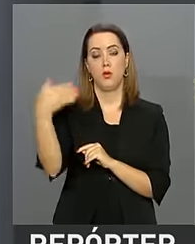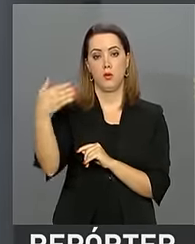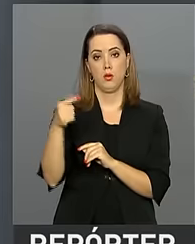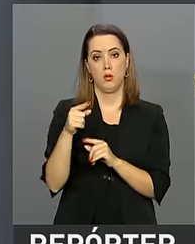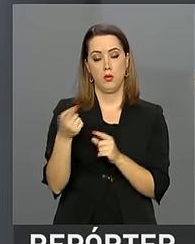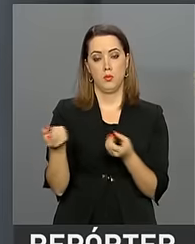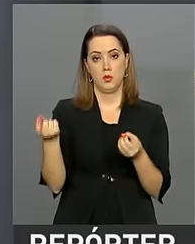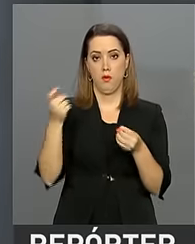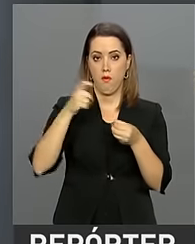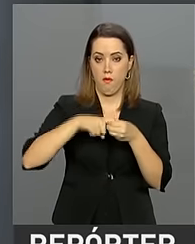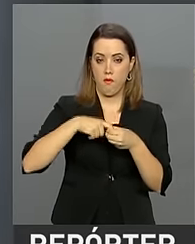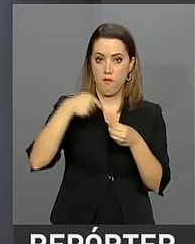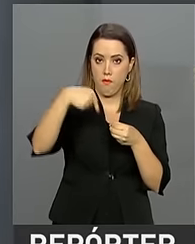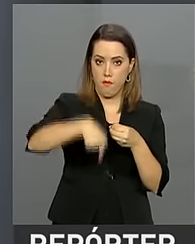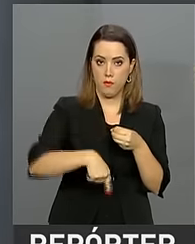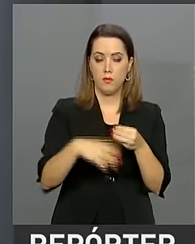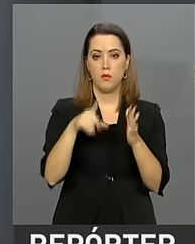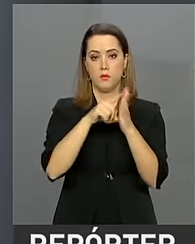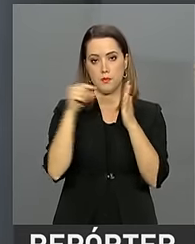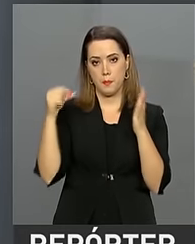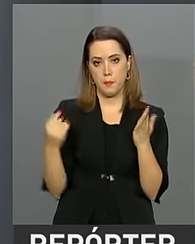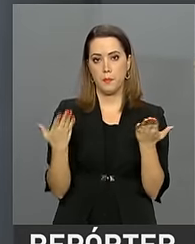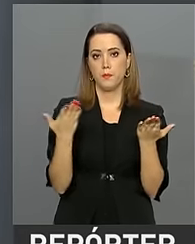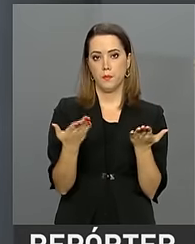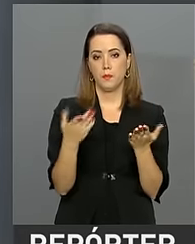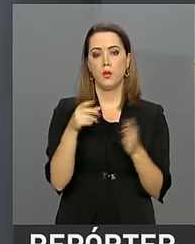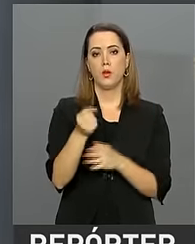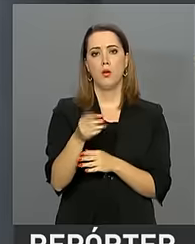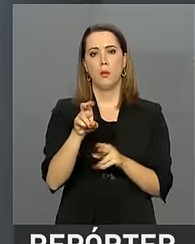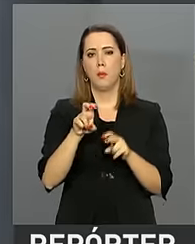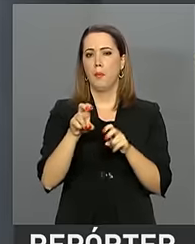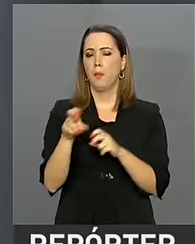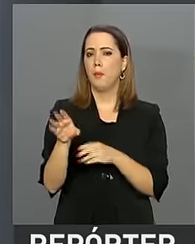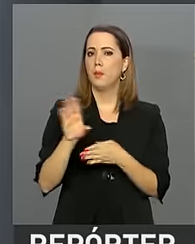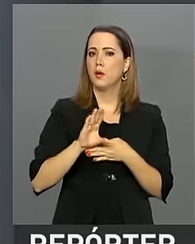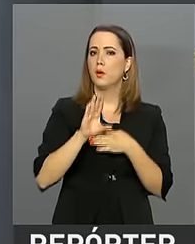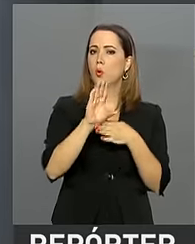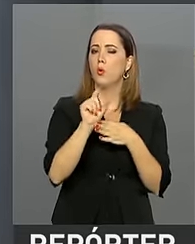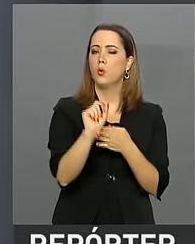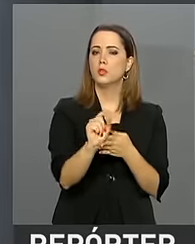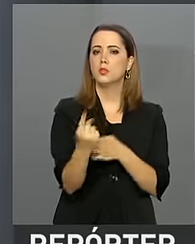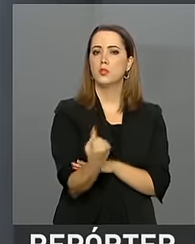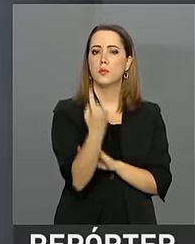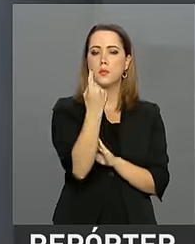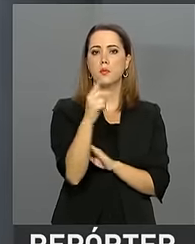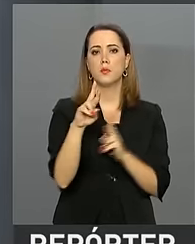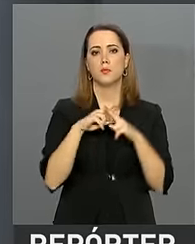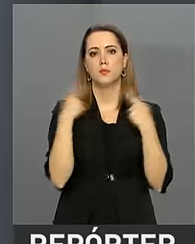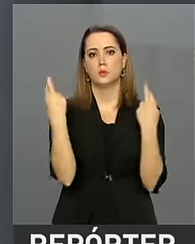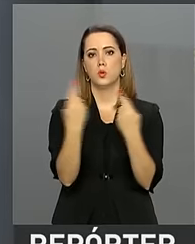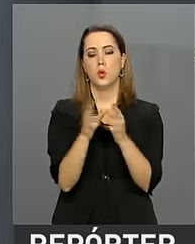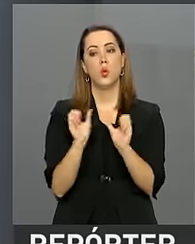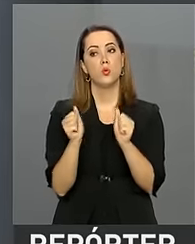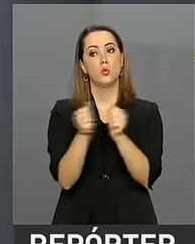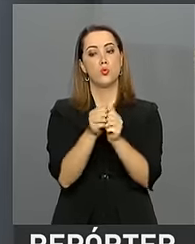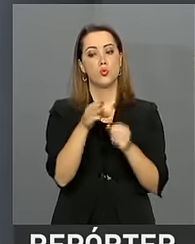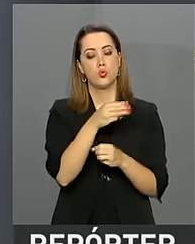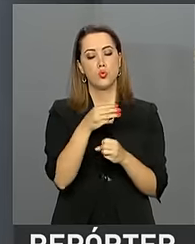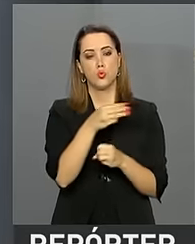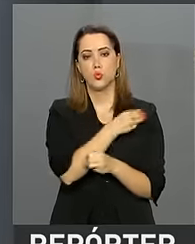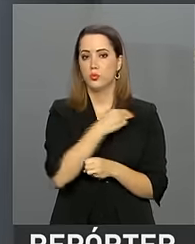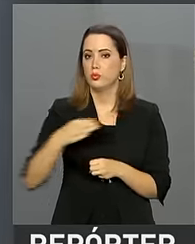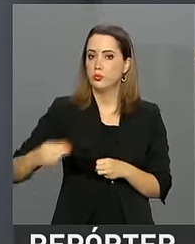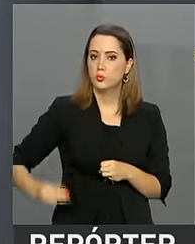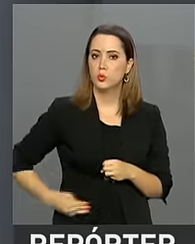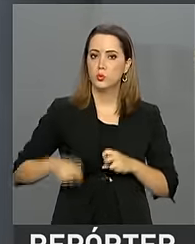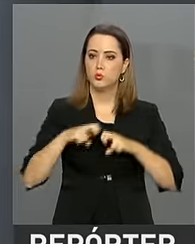do Congresso Nacional aqui para o Palácio do Planalto para coordenar a primeira reunião ministerial do governo, tendo ele como